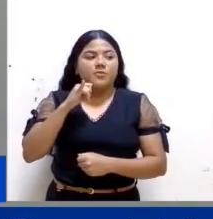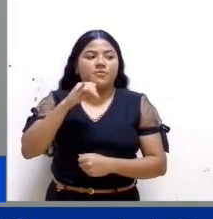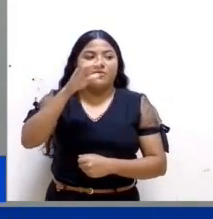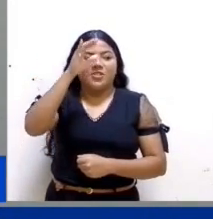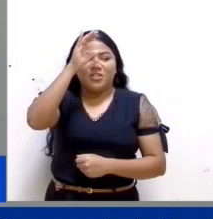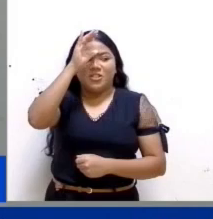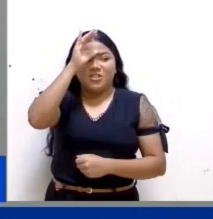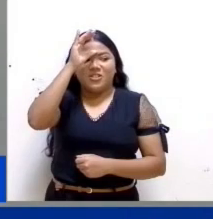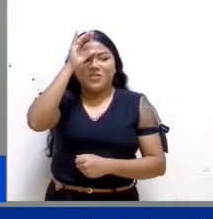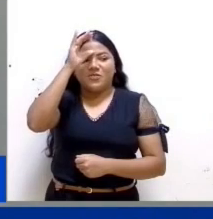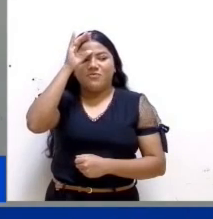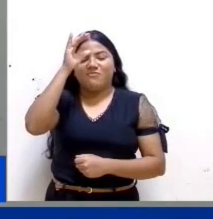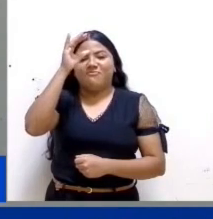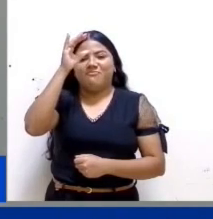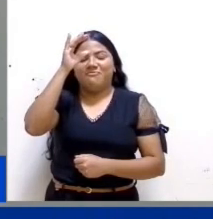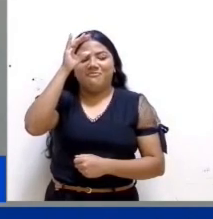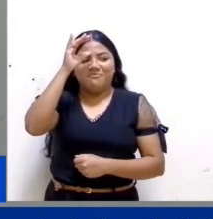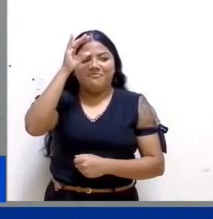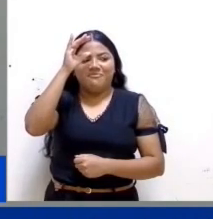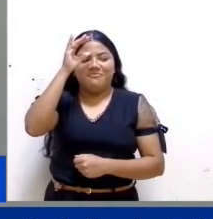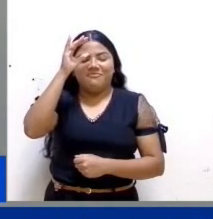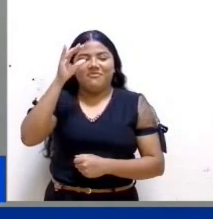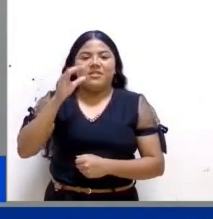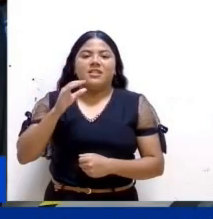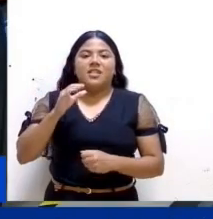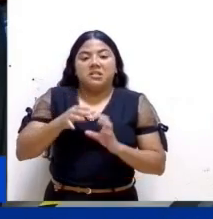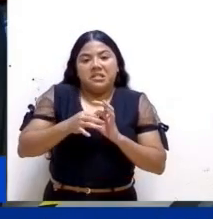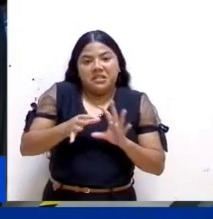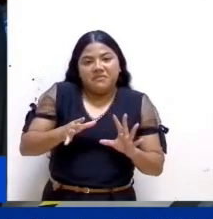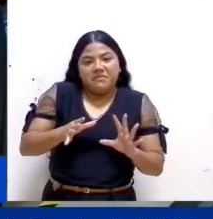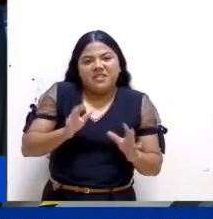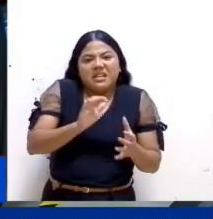irmãos, sobrinhos. Ah, então está liberado casar com tio?